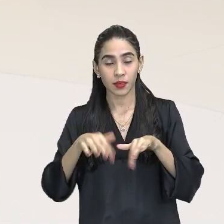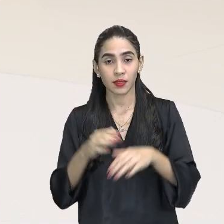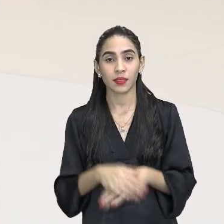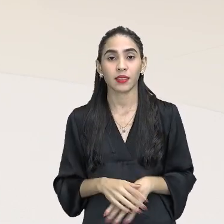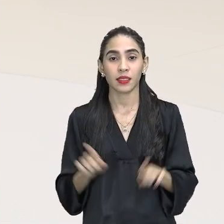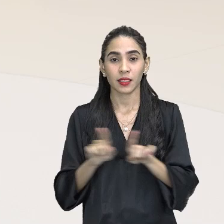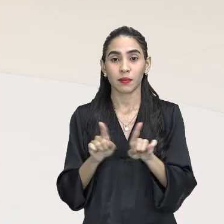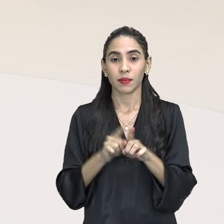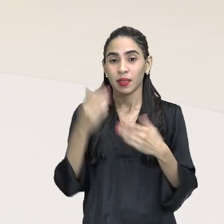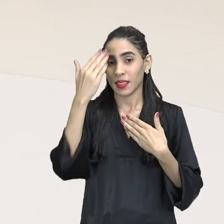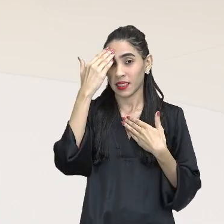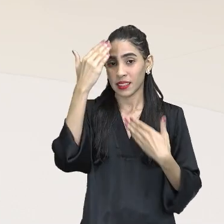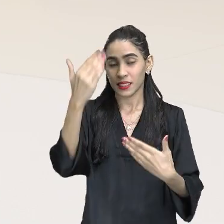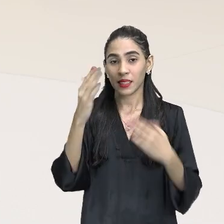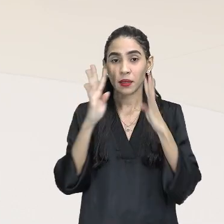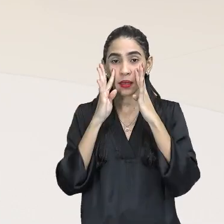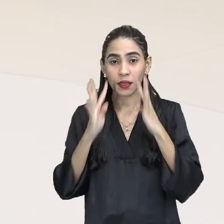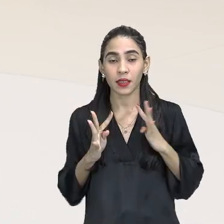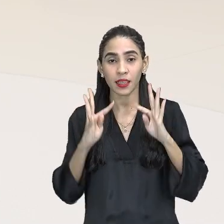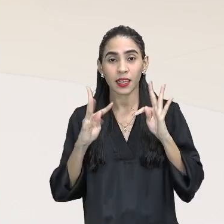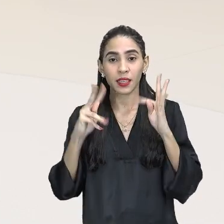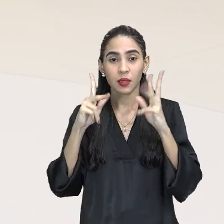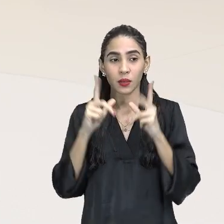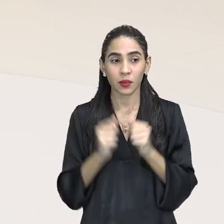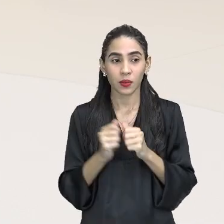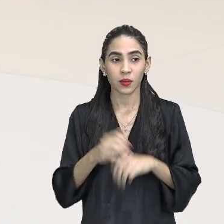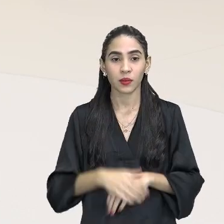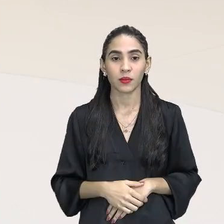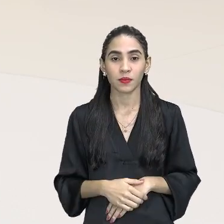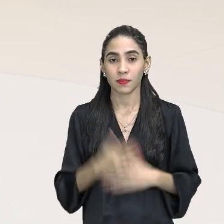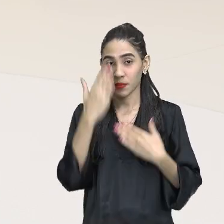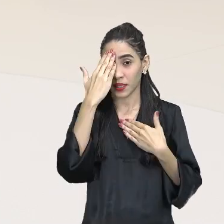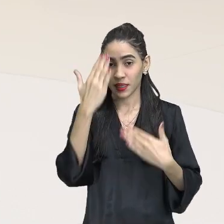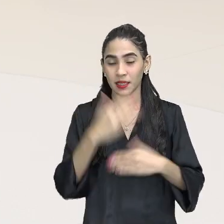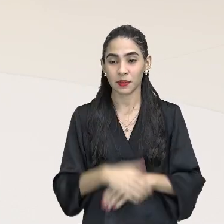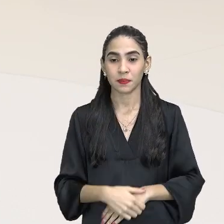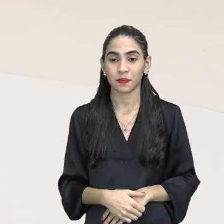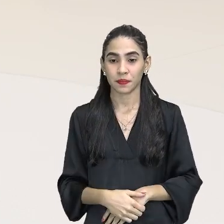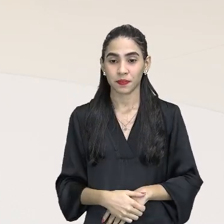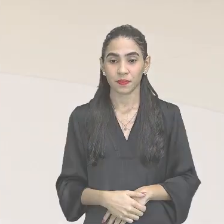nós agradecemos a atenção de todos vocês. Muito obrigada.